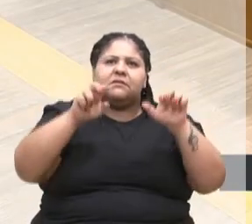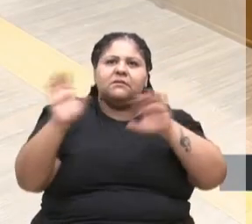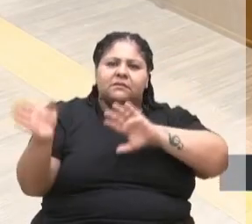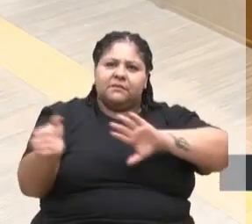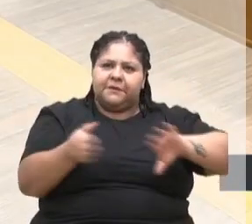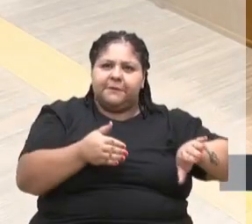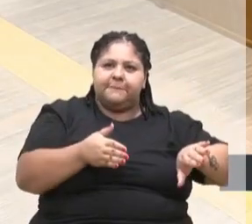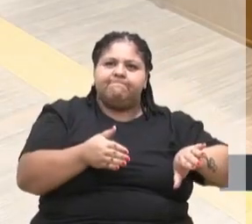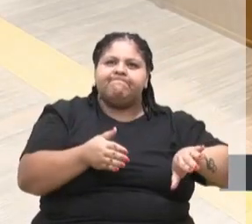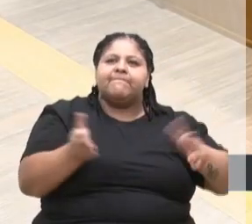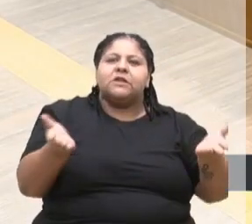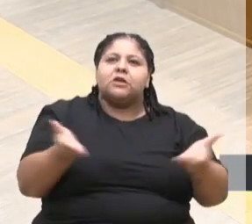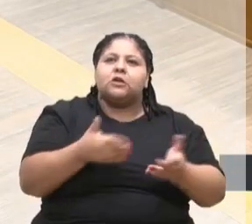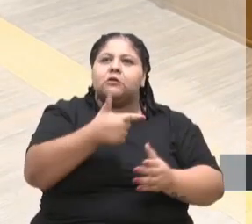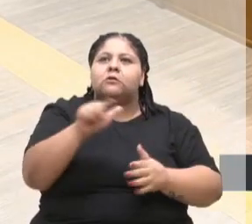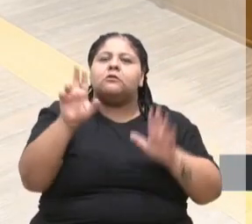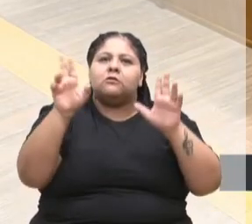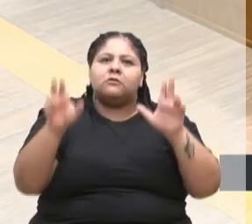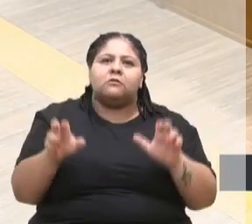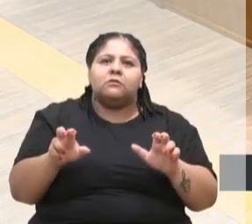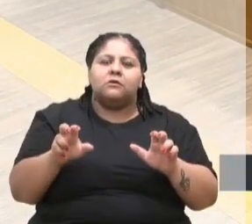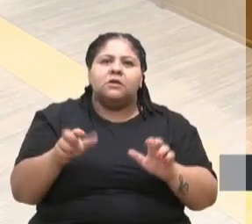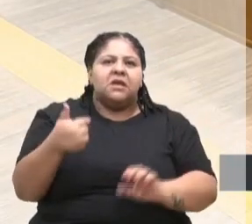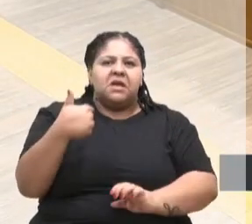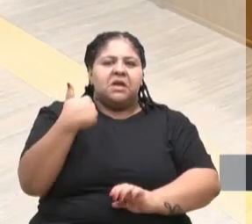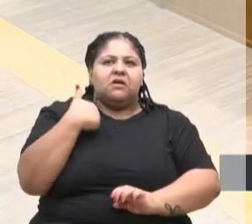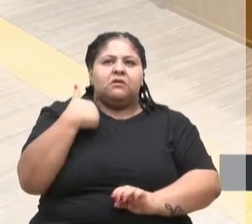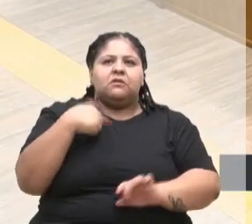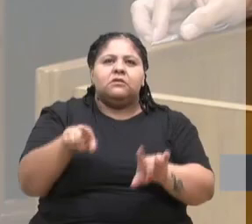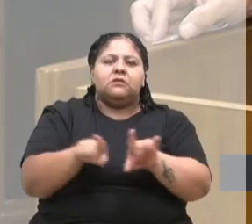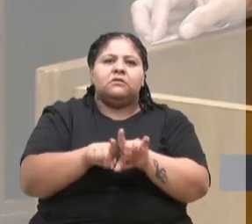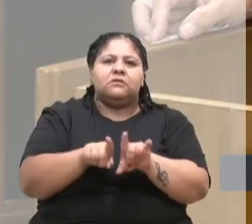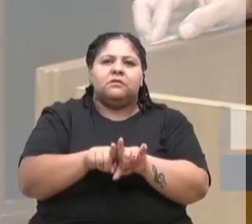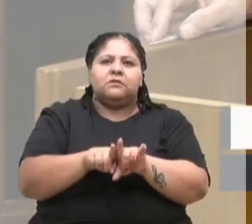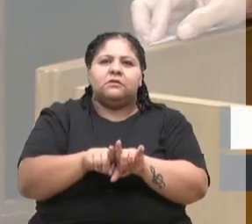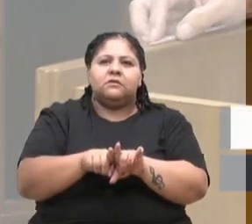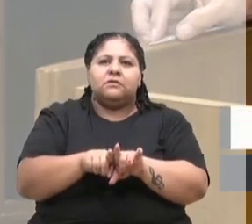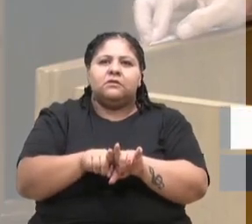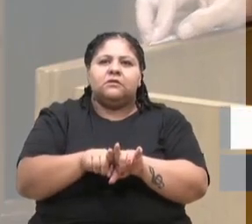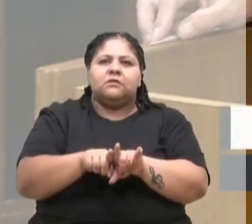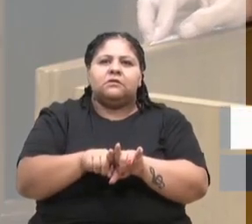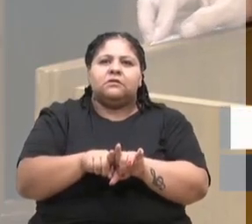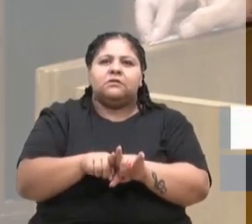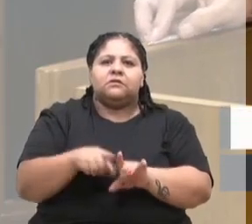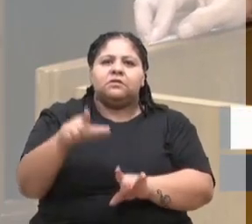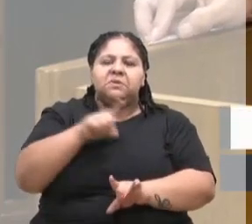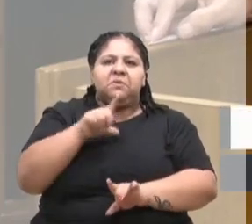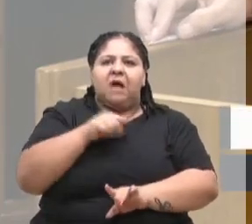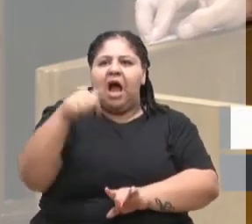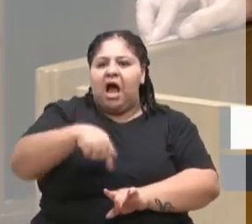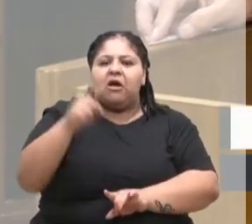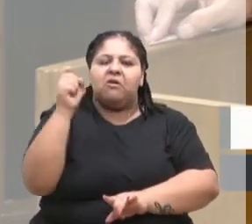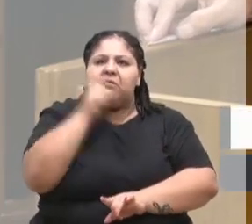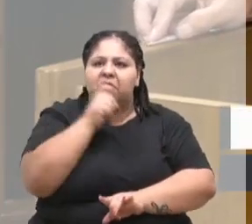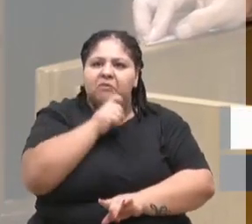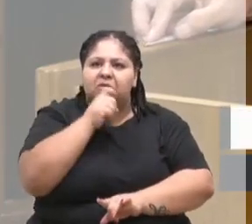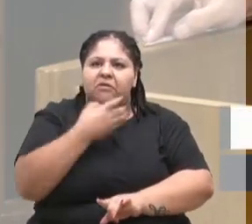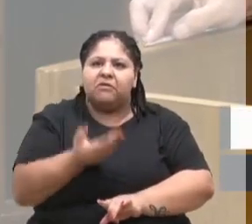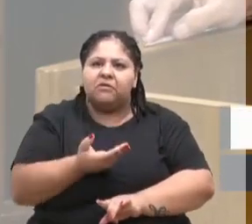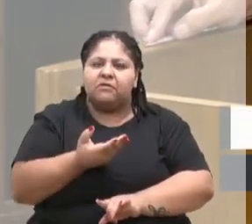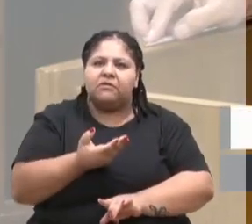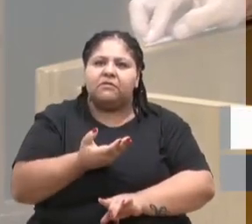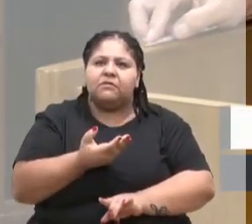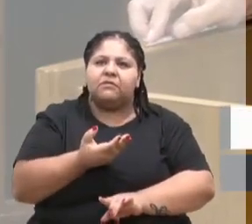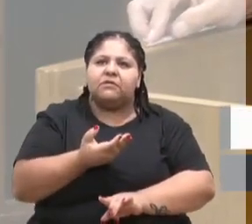falar, não sou um oportunista e não sou um demagogo. Fui presidente de bairro por